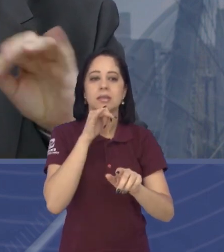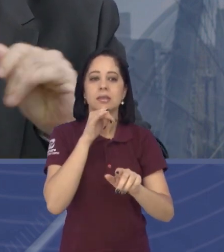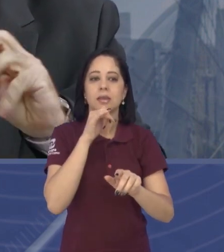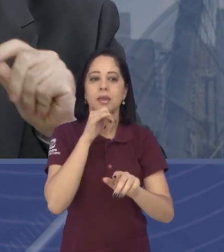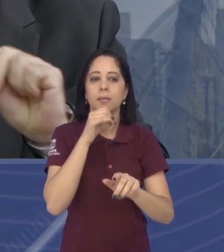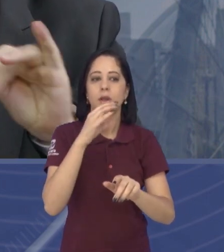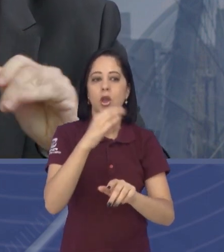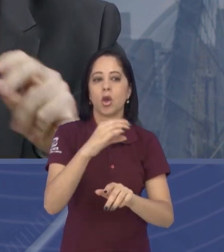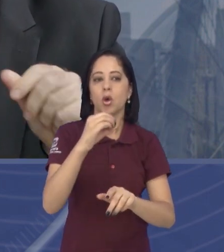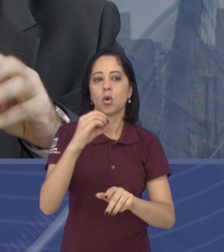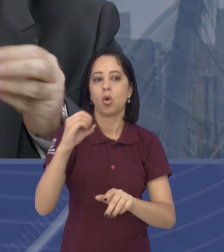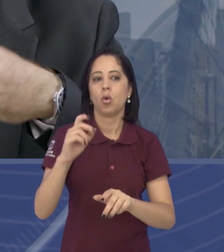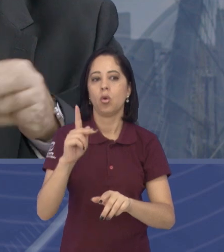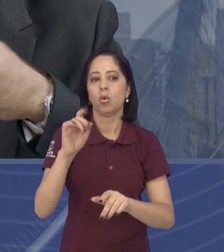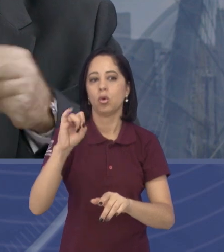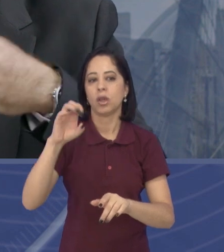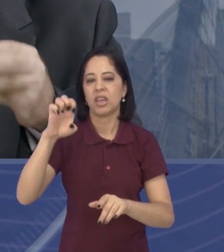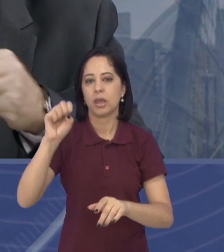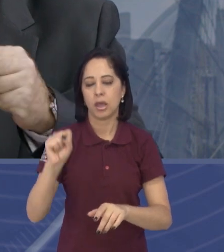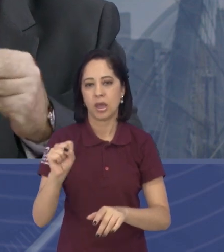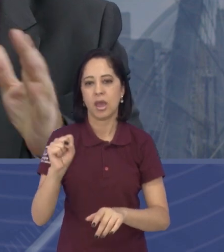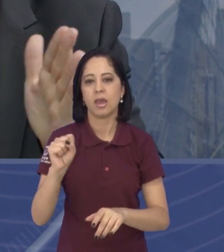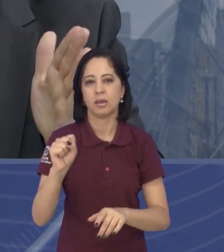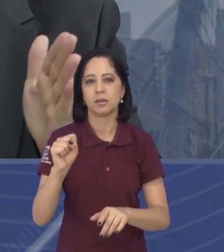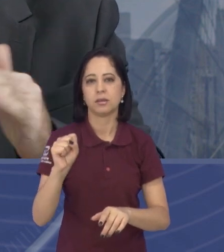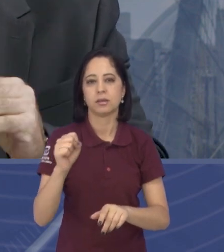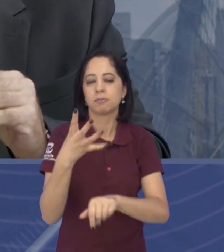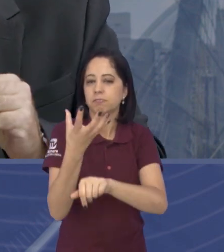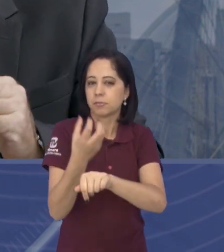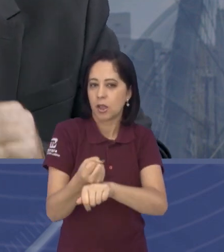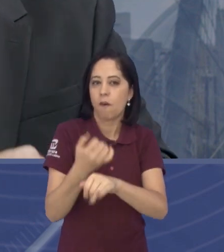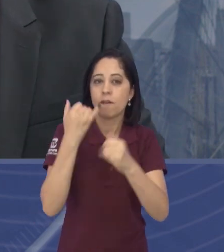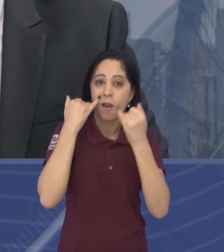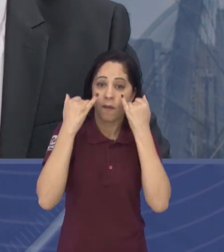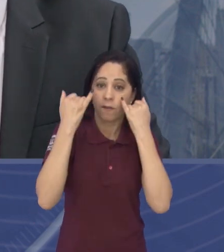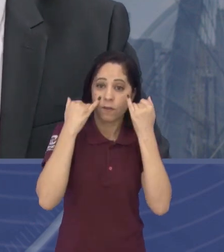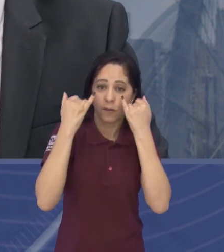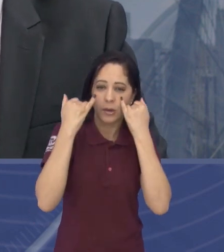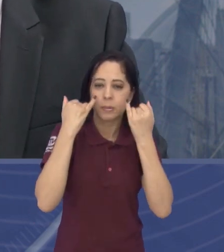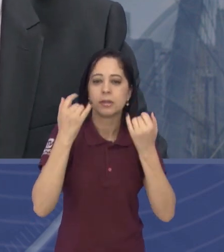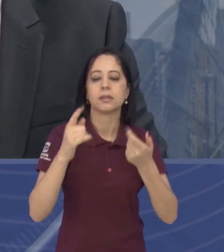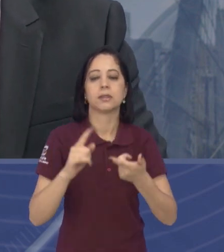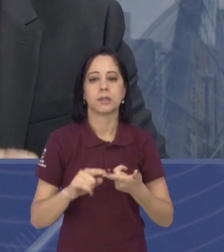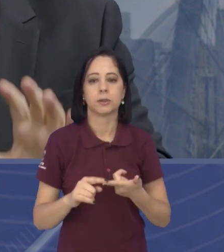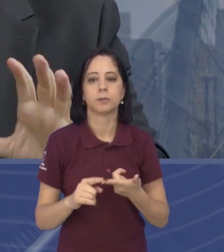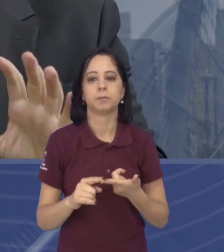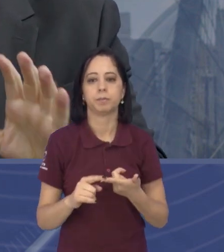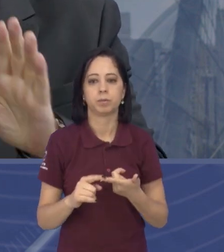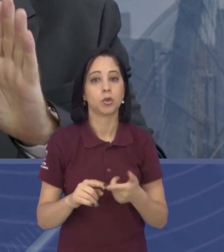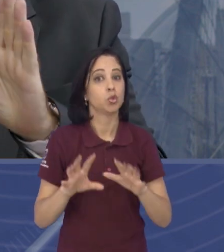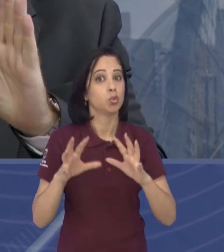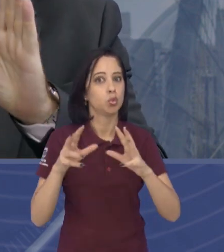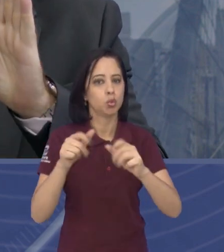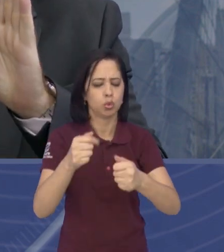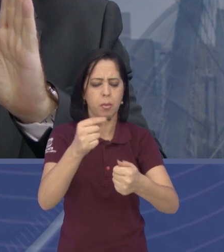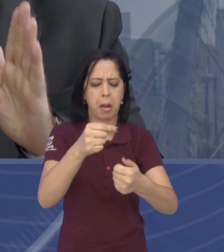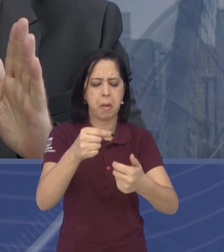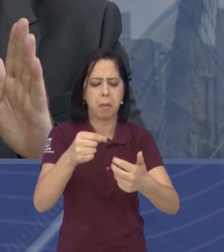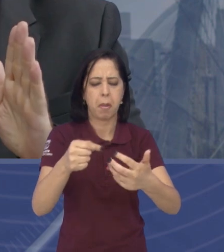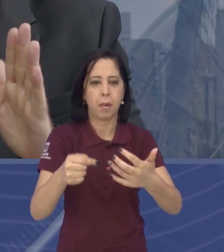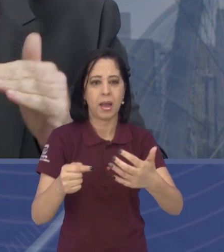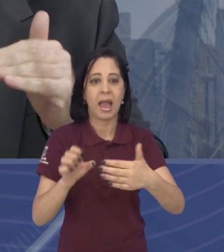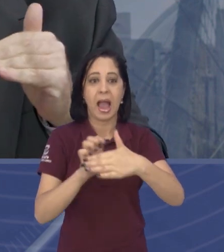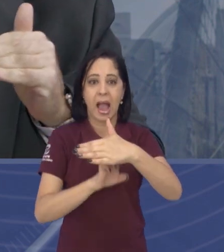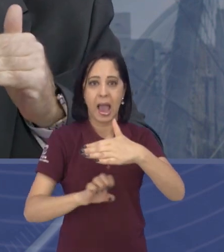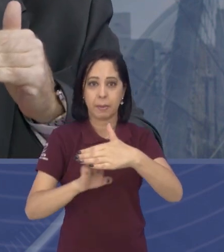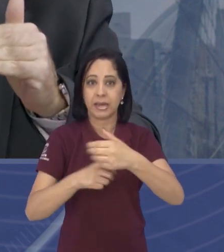Cookies são aqueles programinhas que captam nossos dados e fornecem à empresa, tá legal? Então, tudo isso a empresa tem que